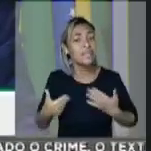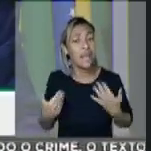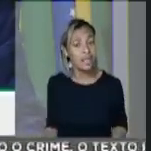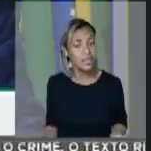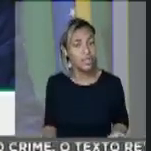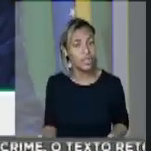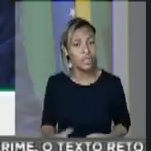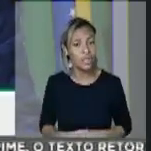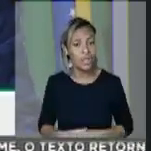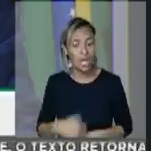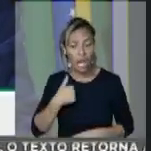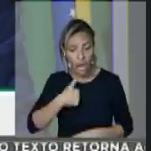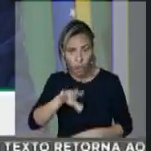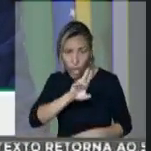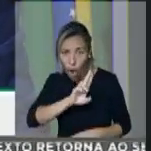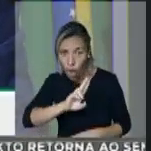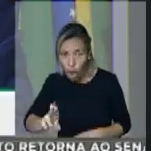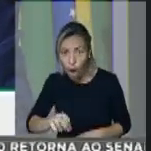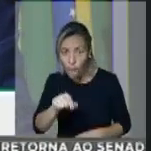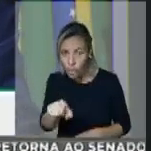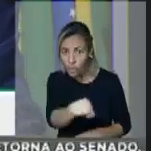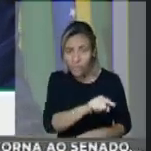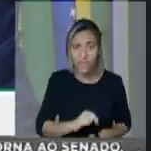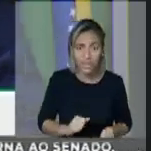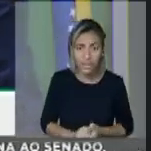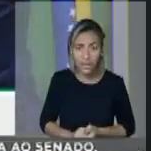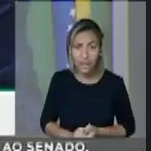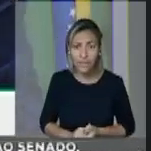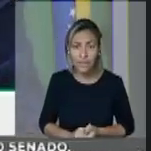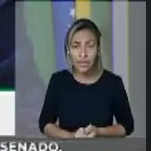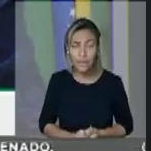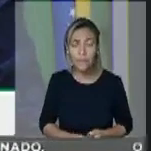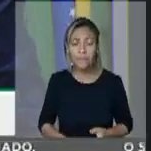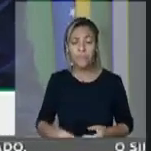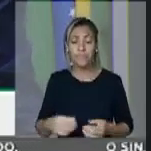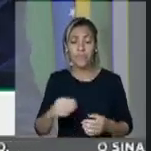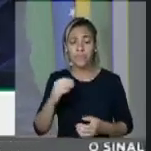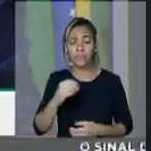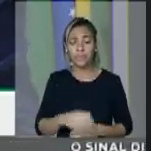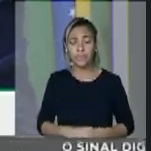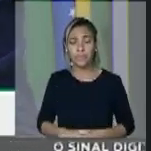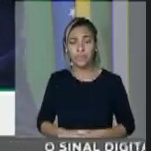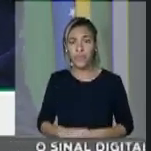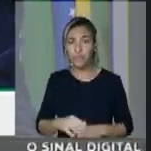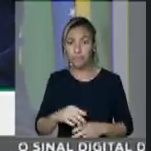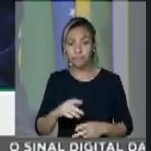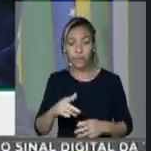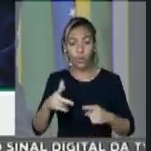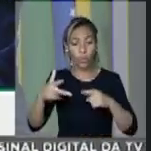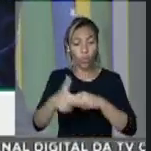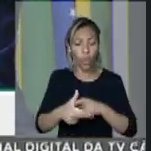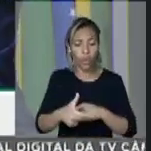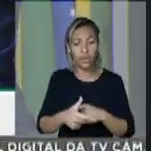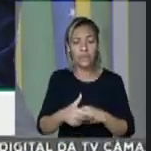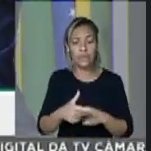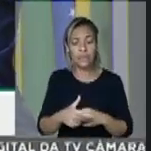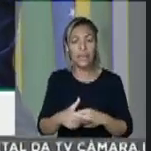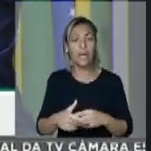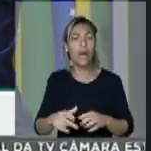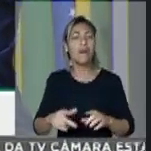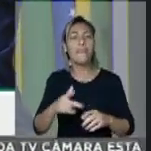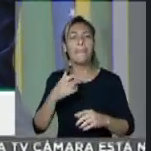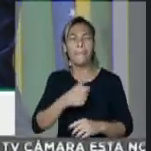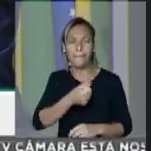República? Eu dei o nome de vossas excelências. Eu, só para terminar, senhor presidente. Senhor presidente, lá,